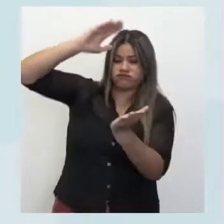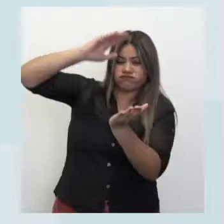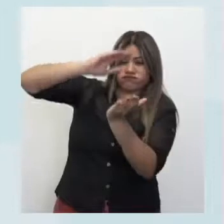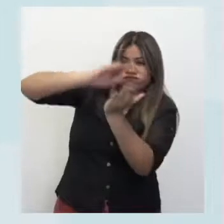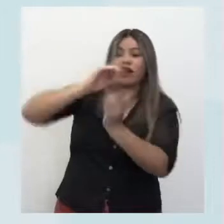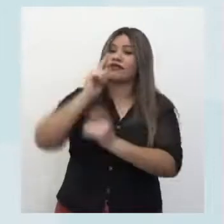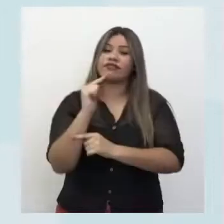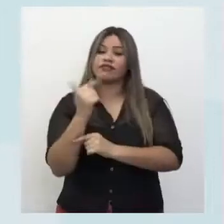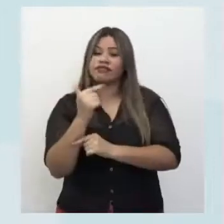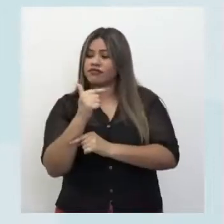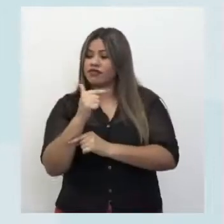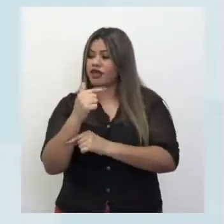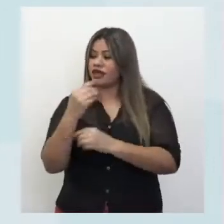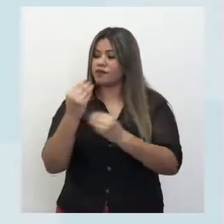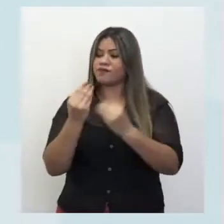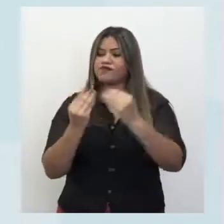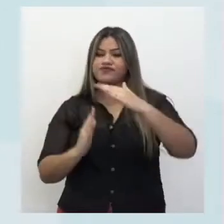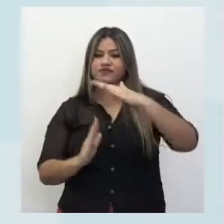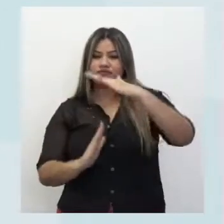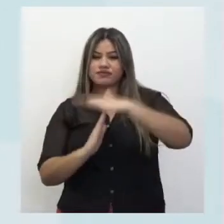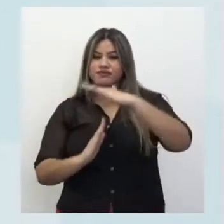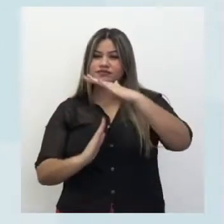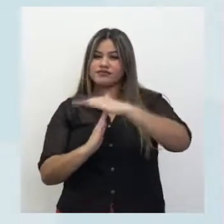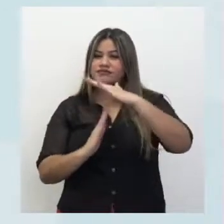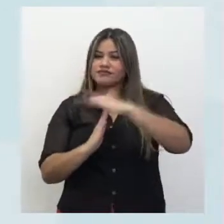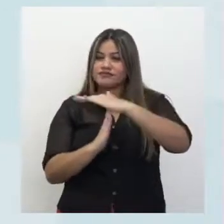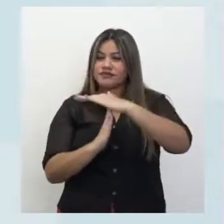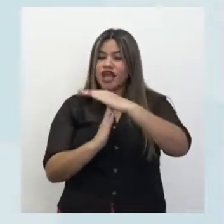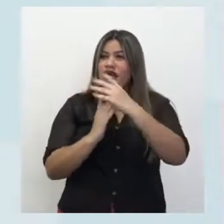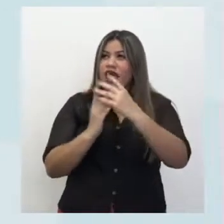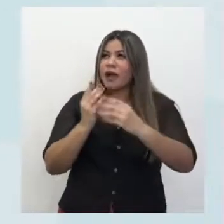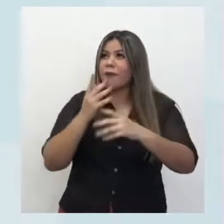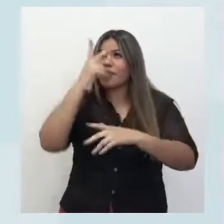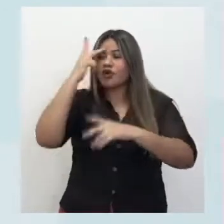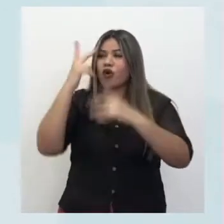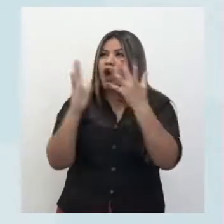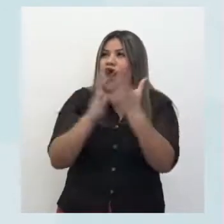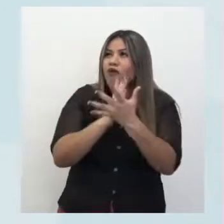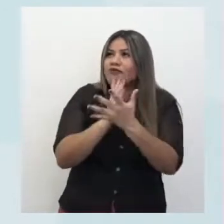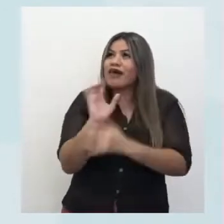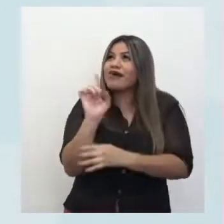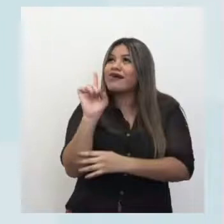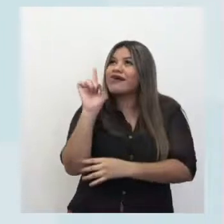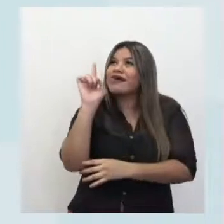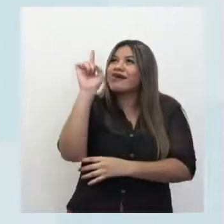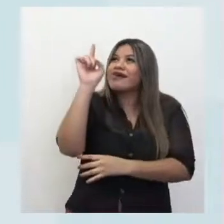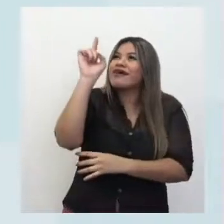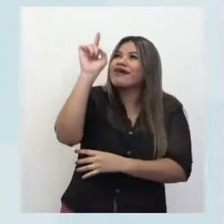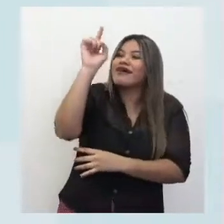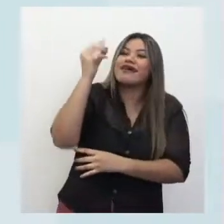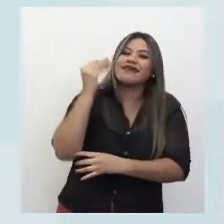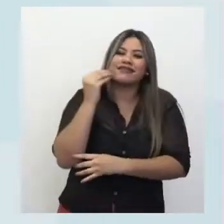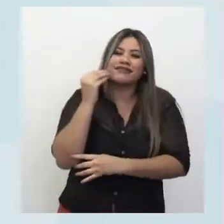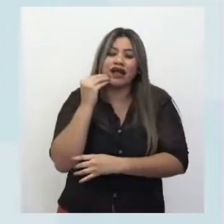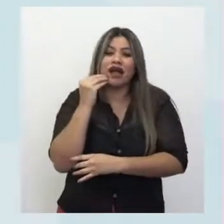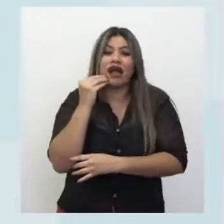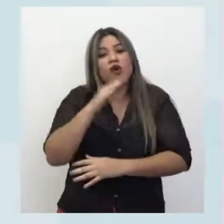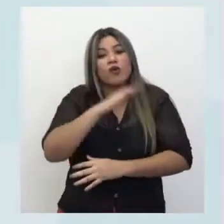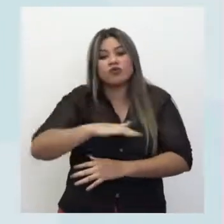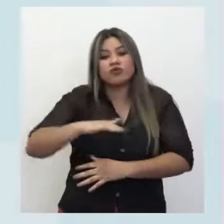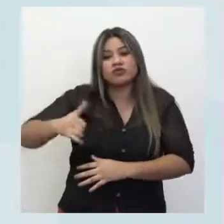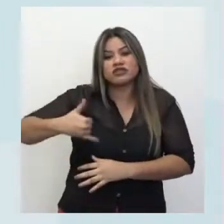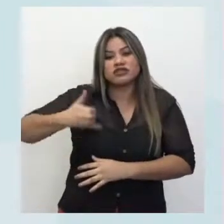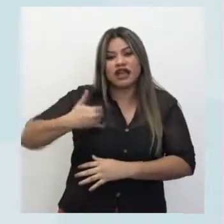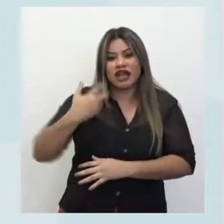apesar do medo, estivessem experimentando tocar o céu com as mãos. Nisso, um menino de 5 anos